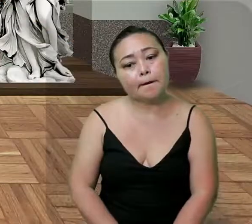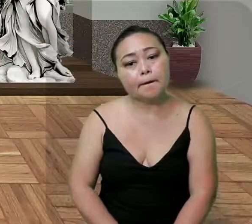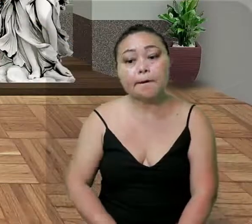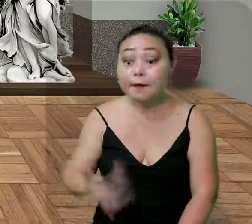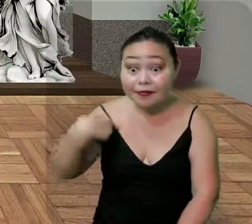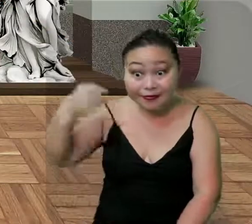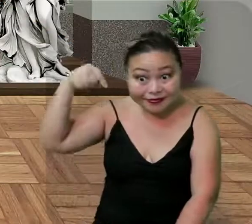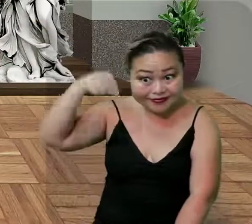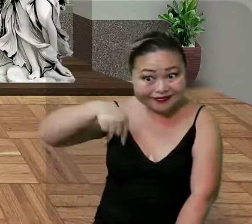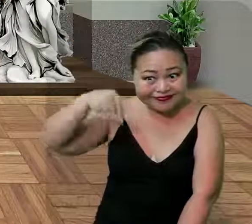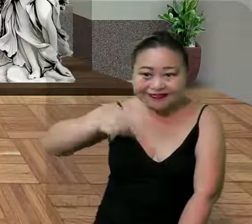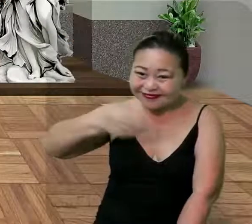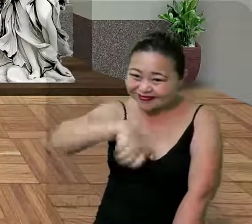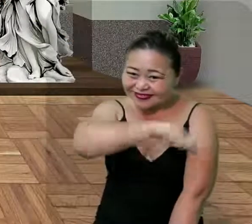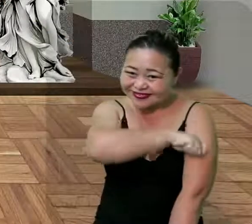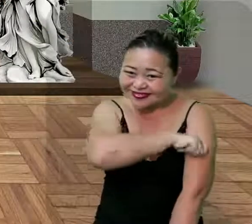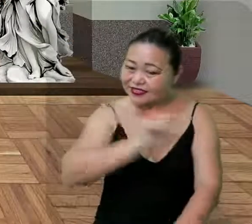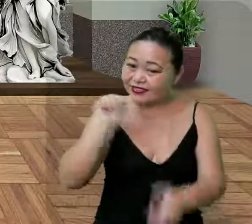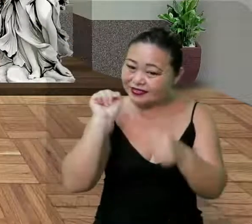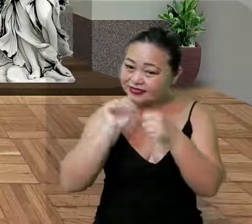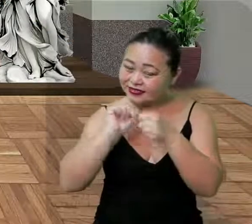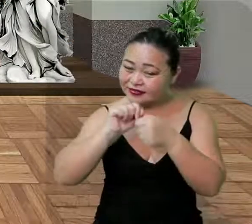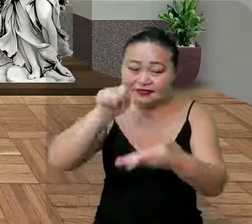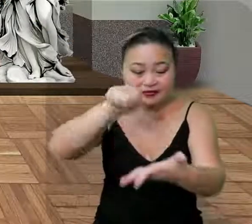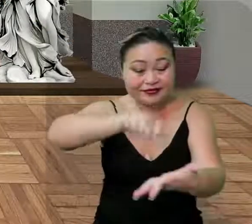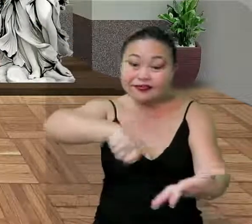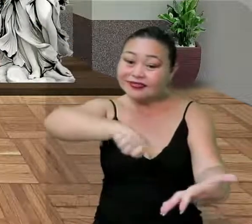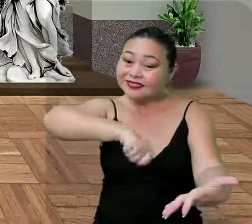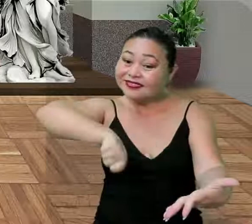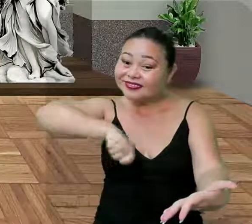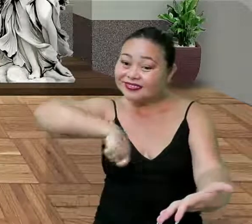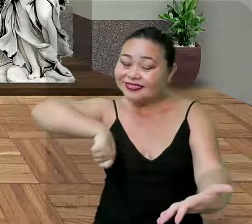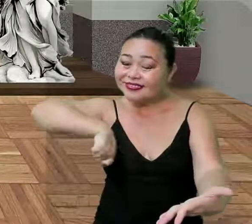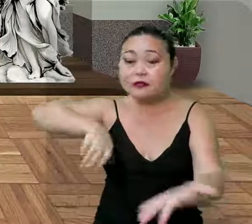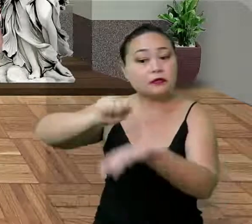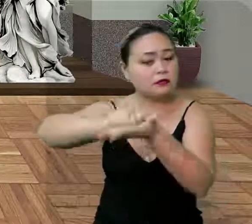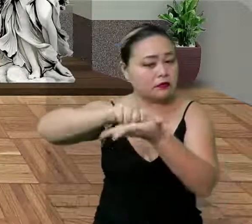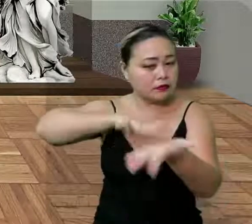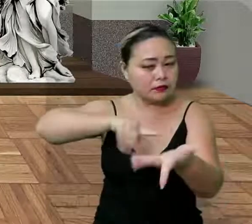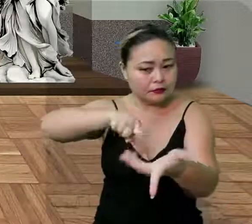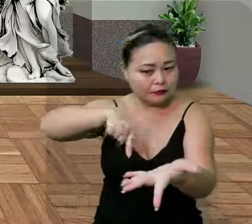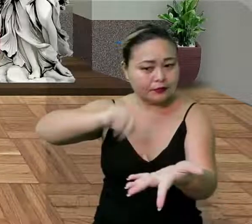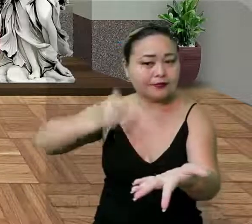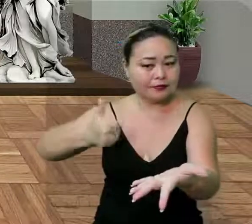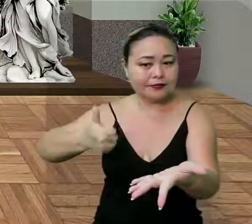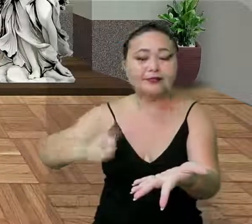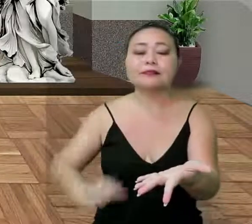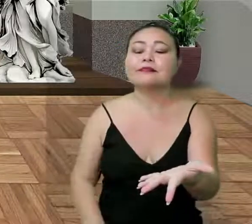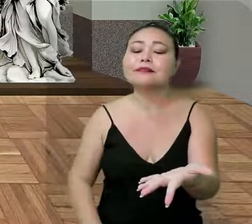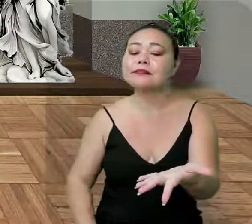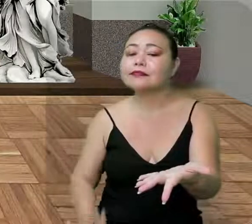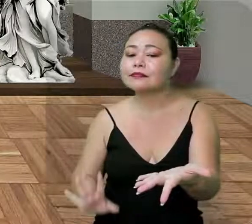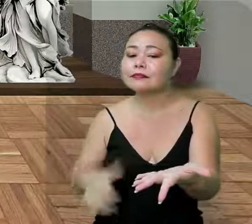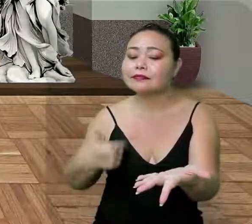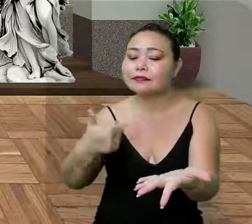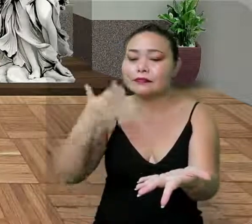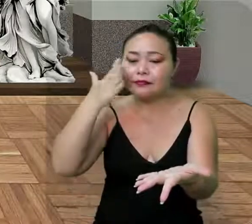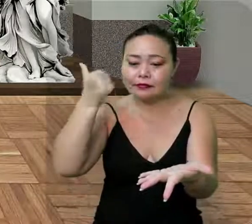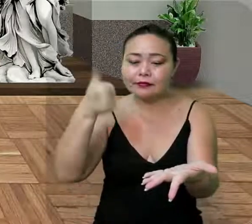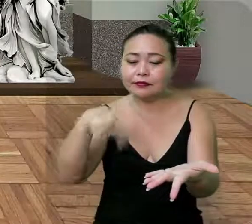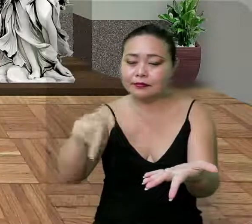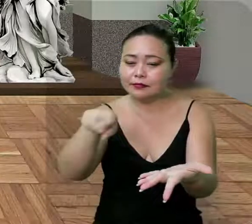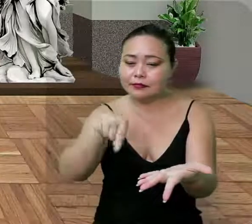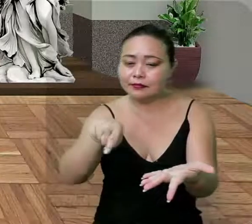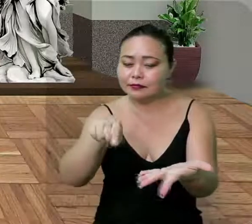nós estamos de volta aluno para fazer agora a correção das atividades Então eu tenho certeza